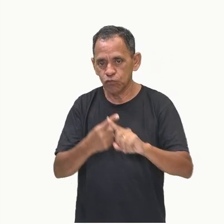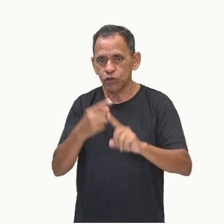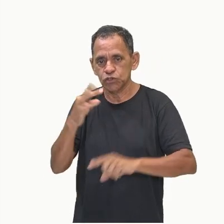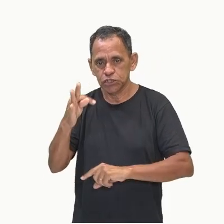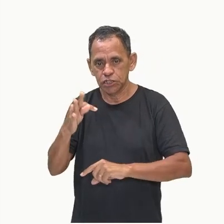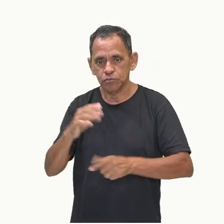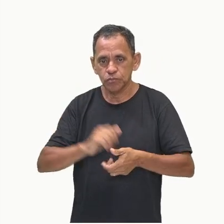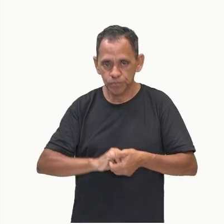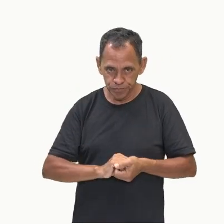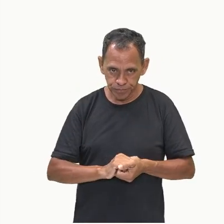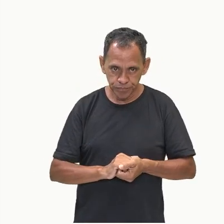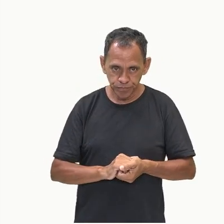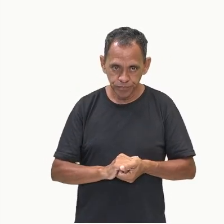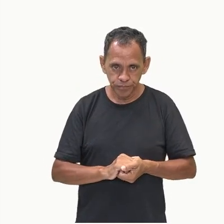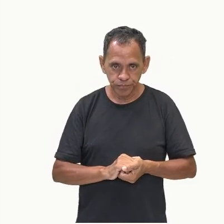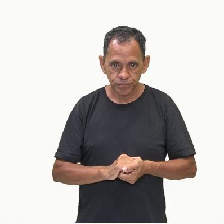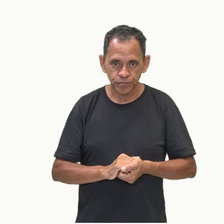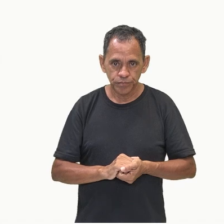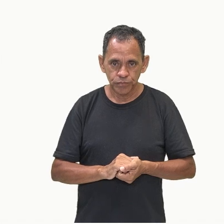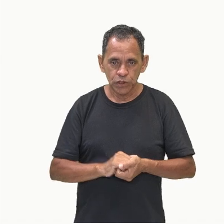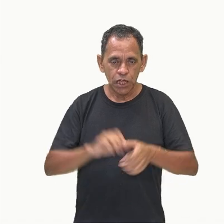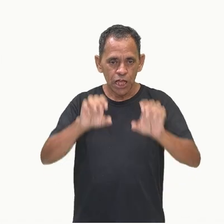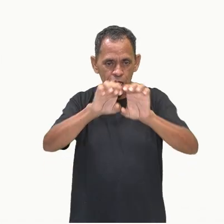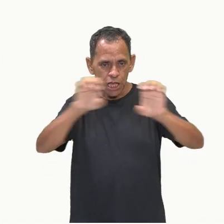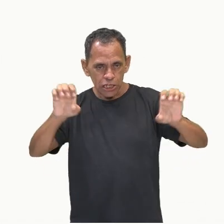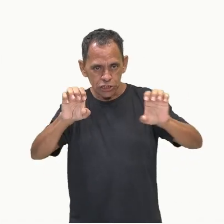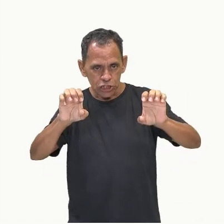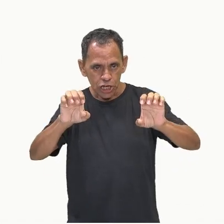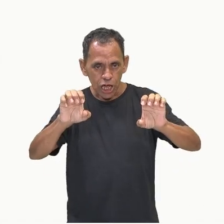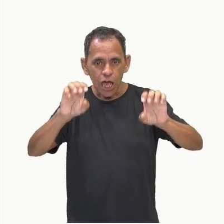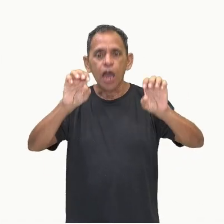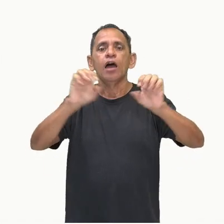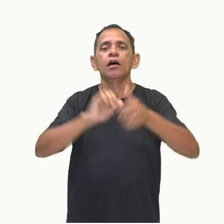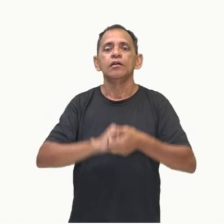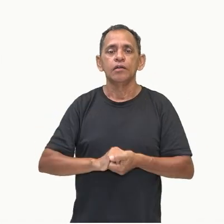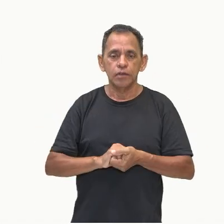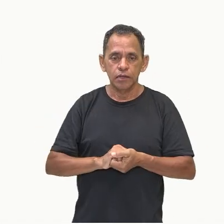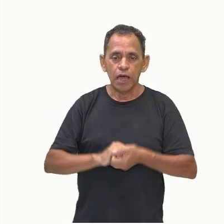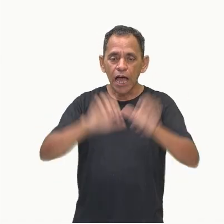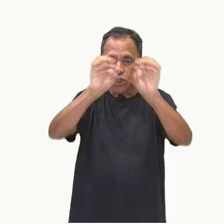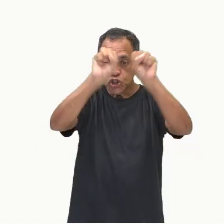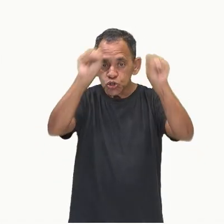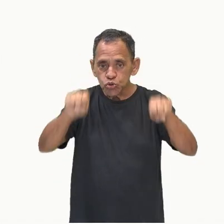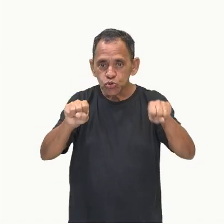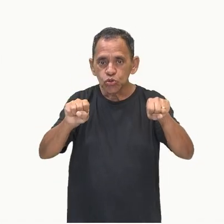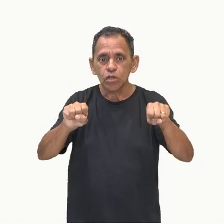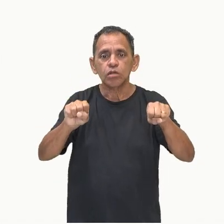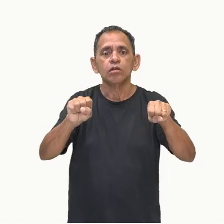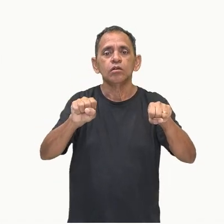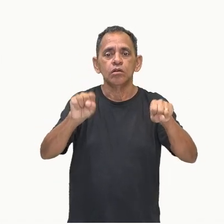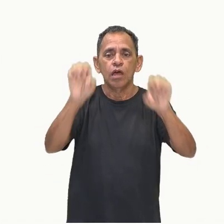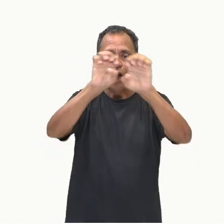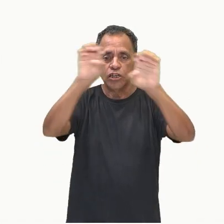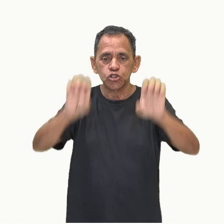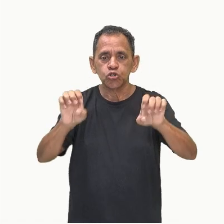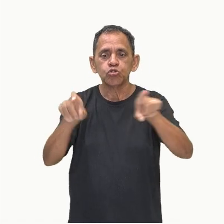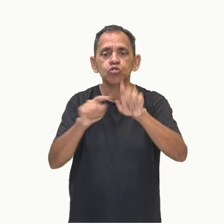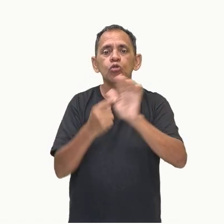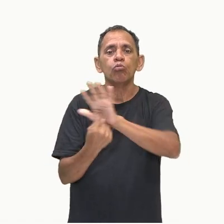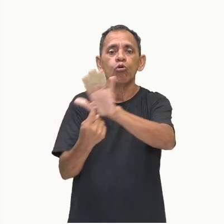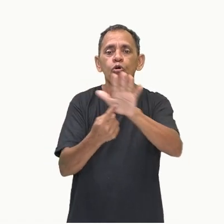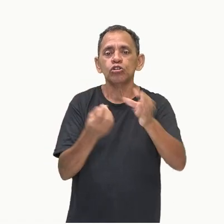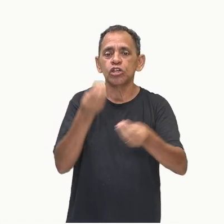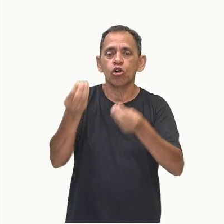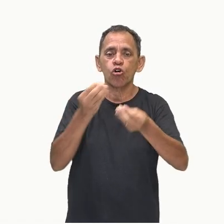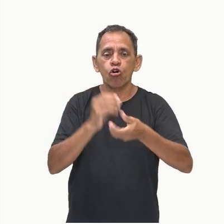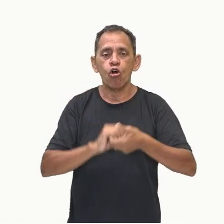essas grandezas aí elas representam a posição do corpo e vai estar em quilômetros ou